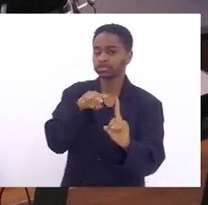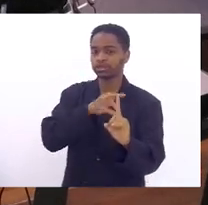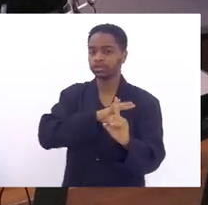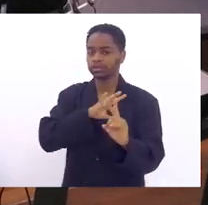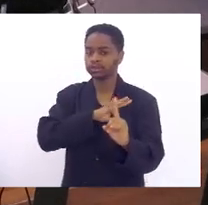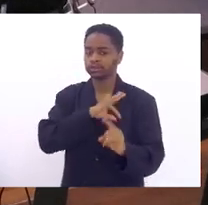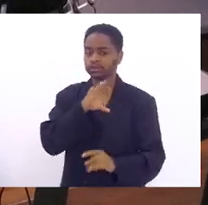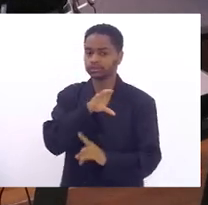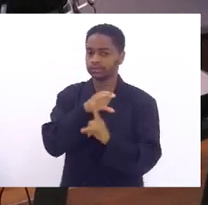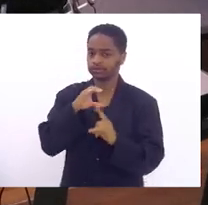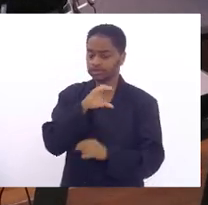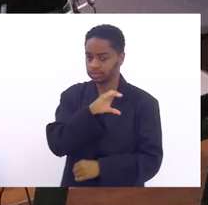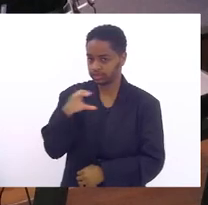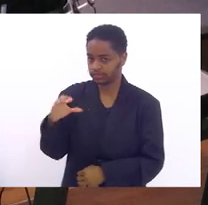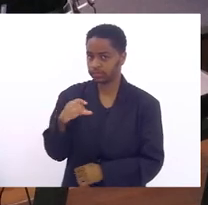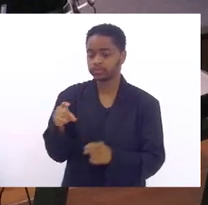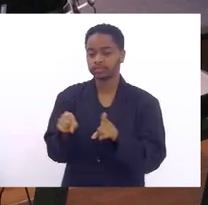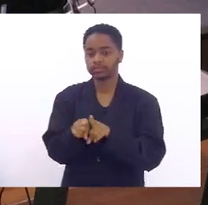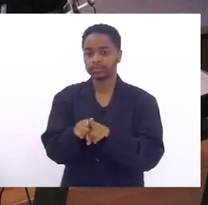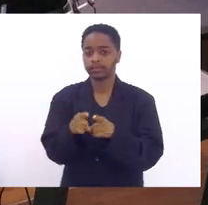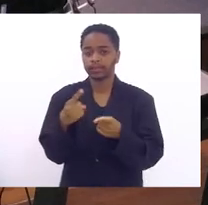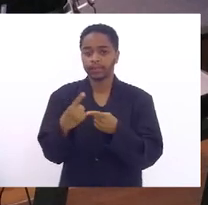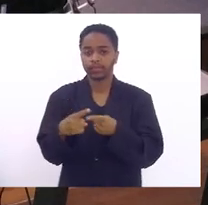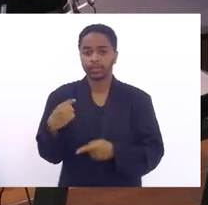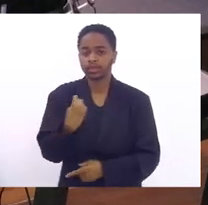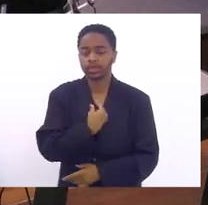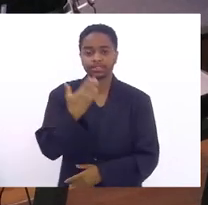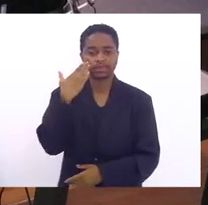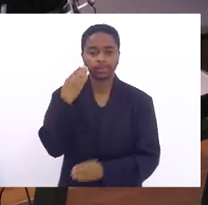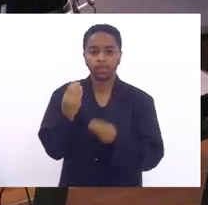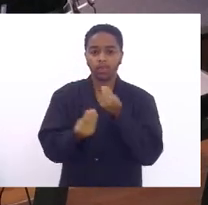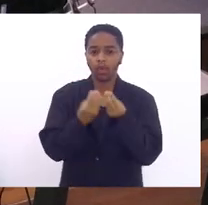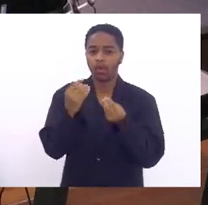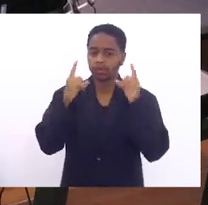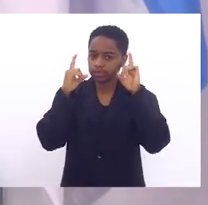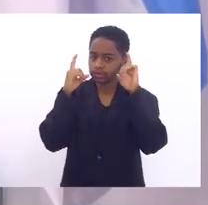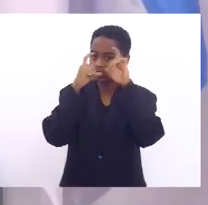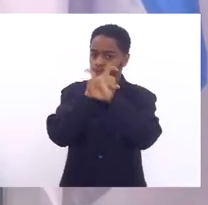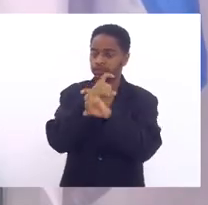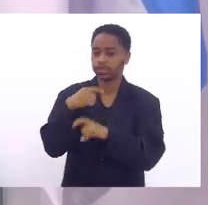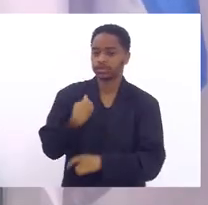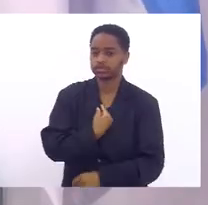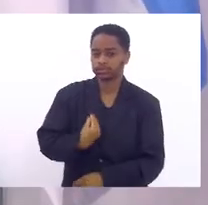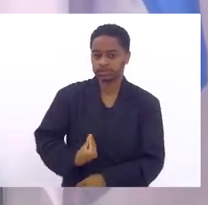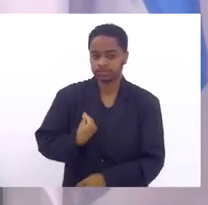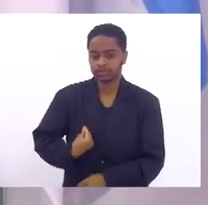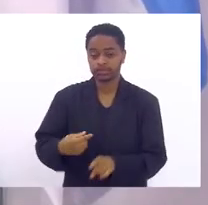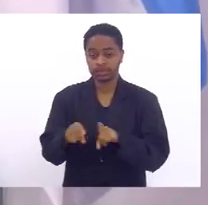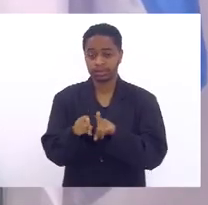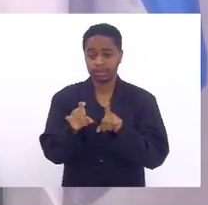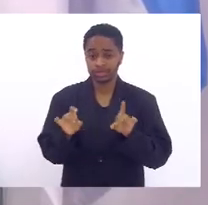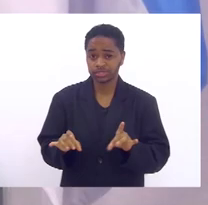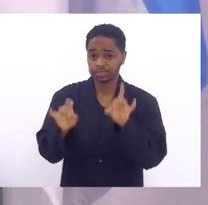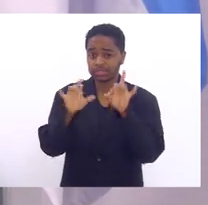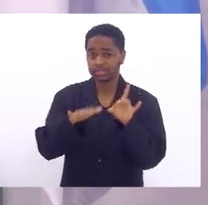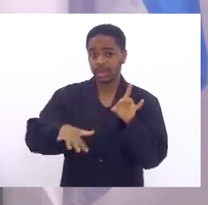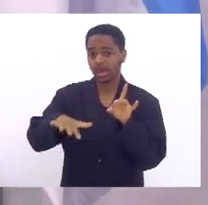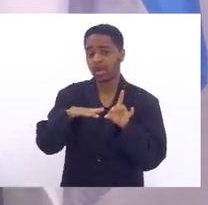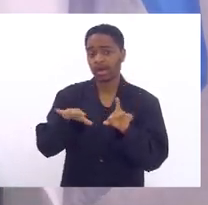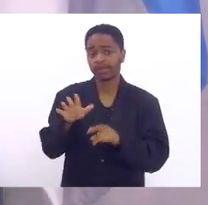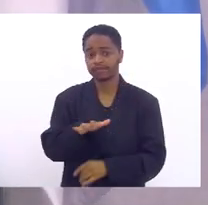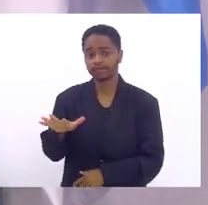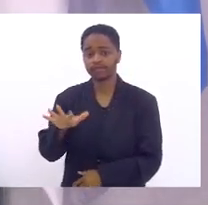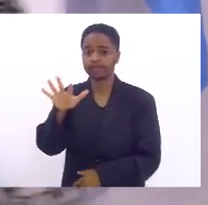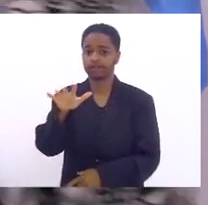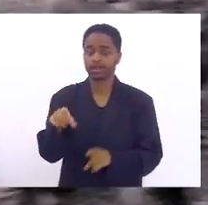Civil ainda mais porque sabemos dificuldades que se encontra em especial em áreas de favela e periferias